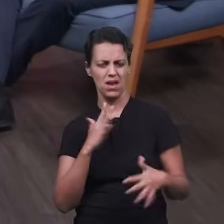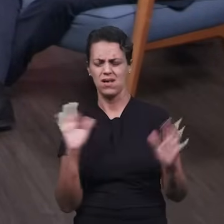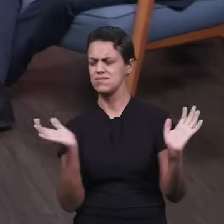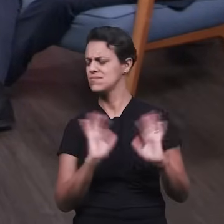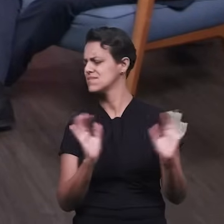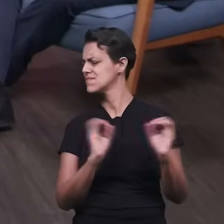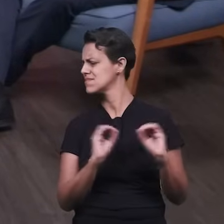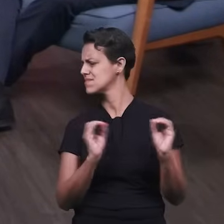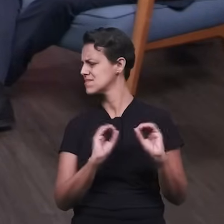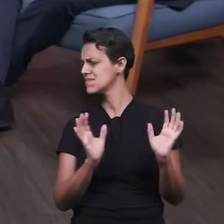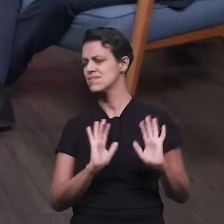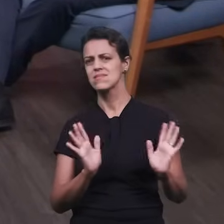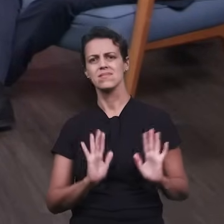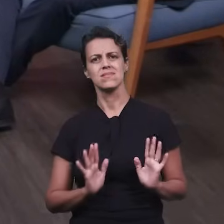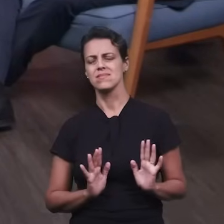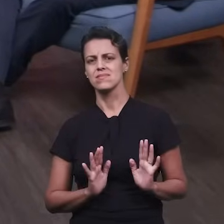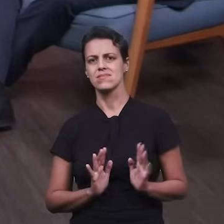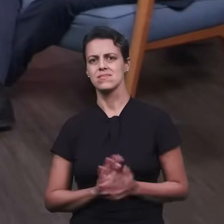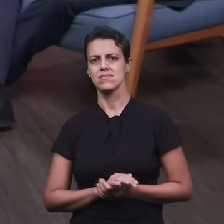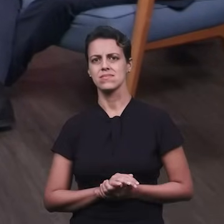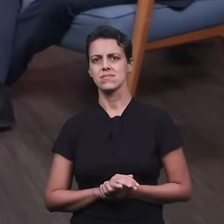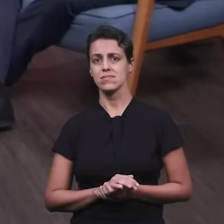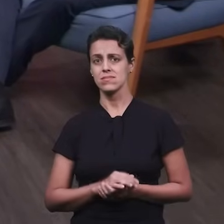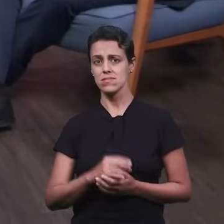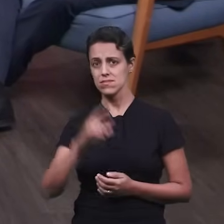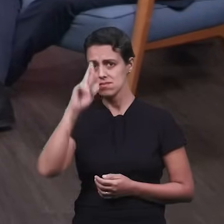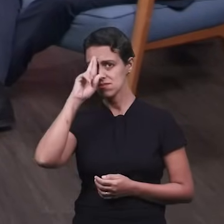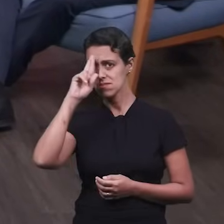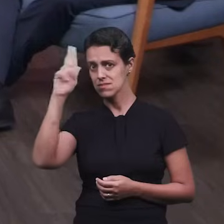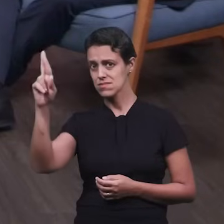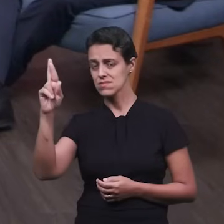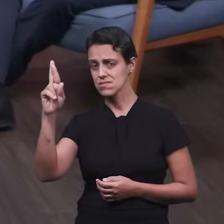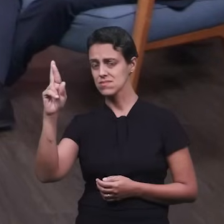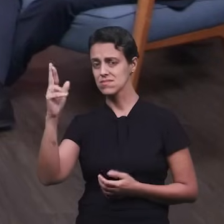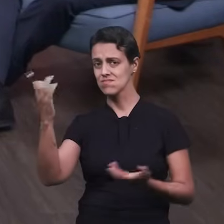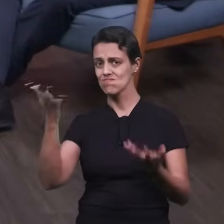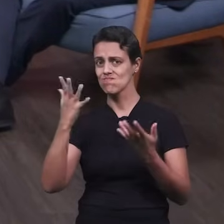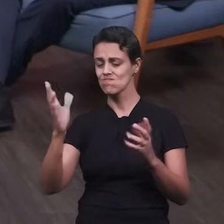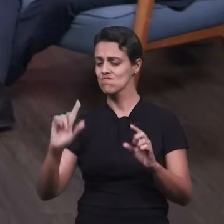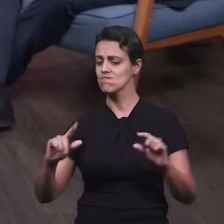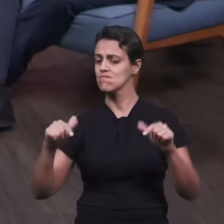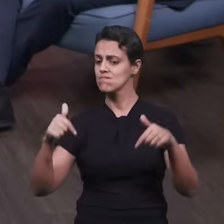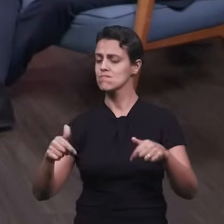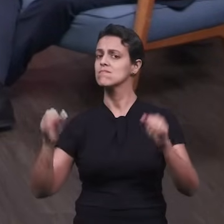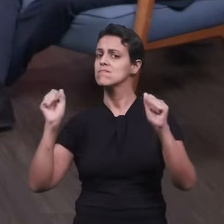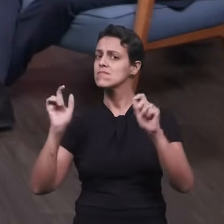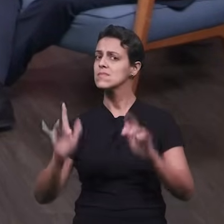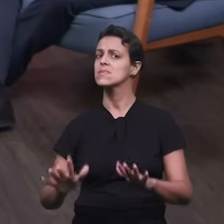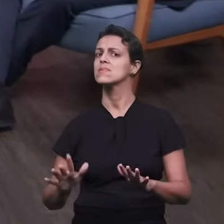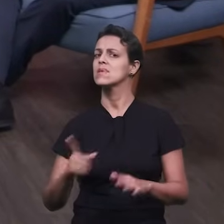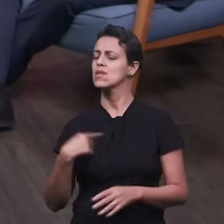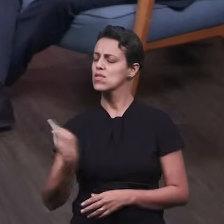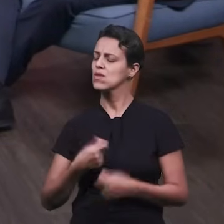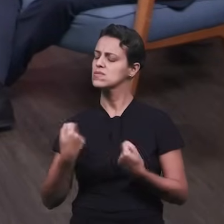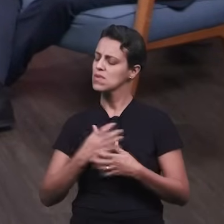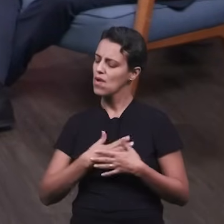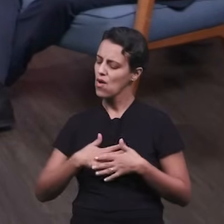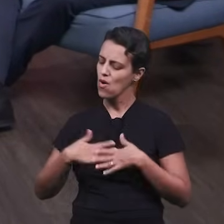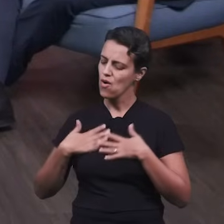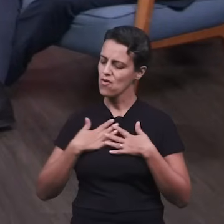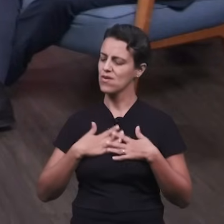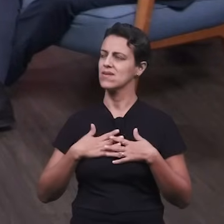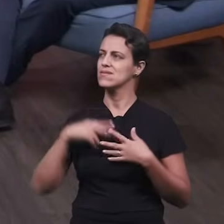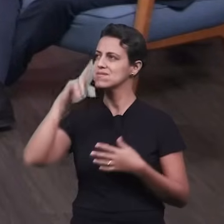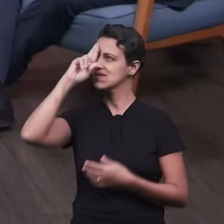impedir, atrapalhar e fazer parar esse projeto. A preocupação de cada um de nós como igreja é ser